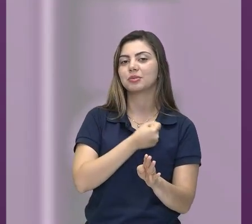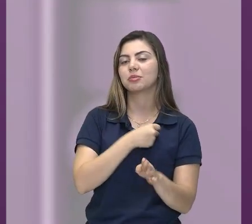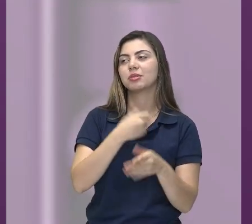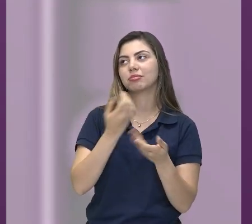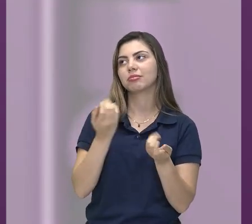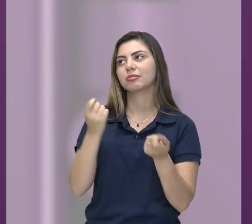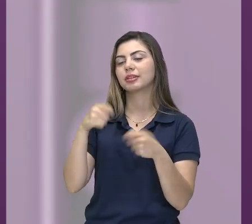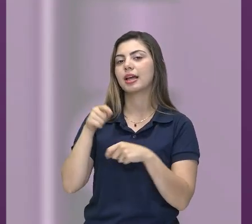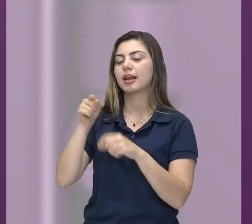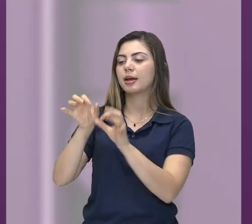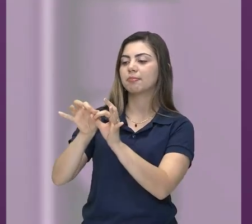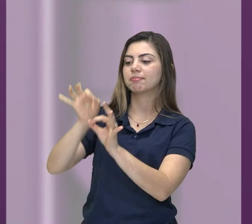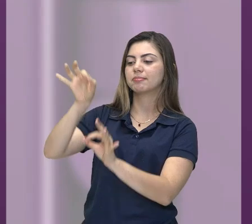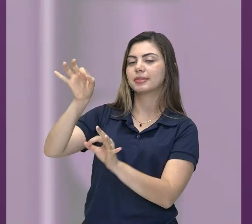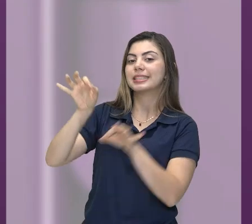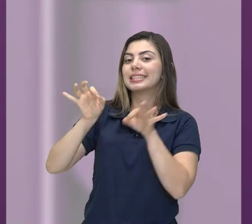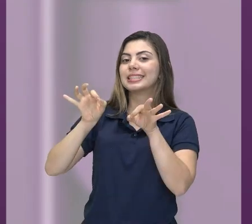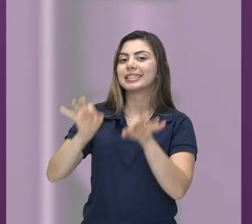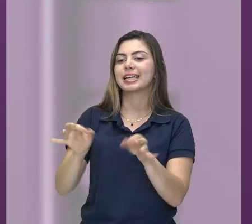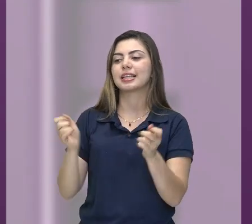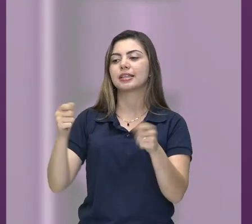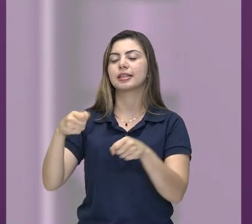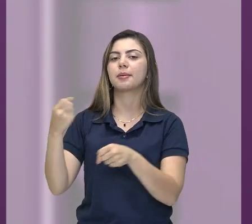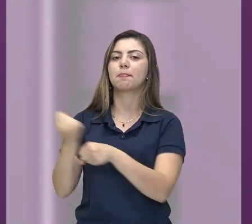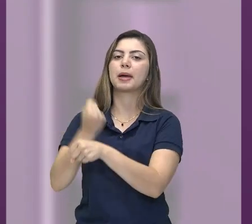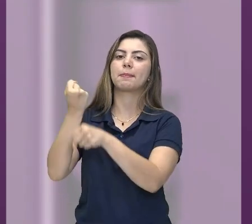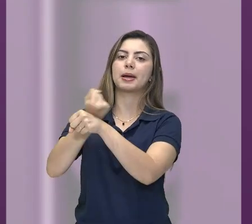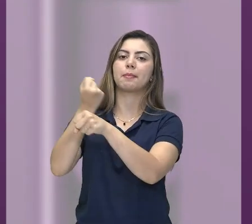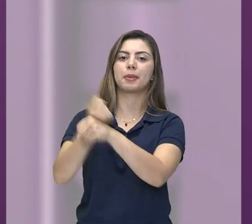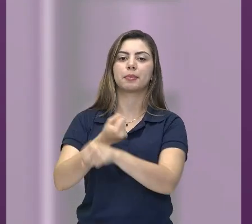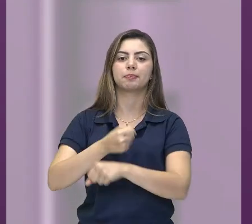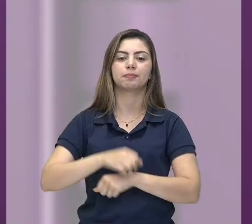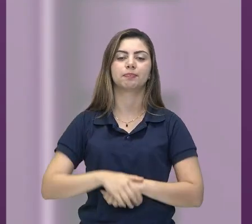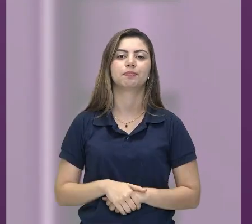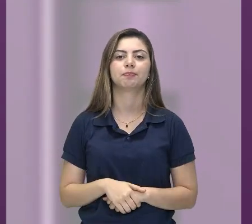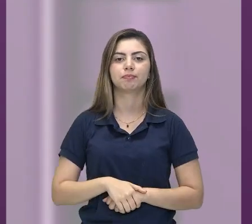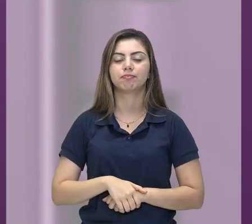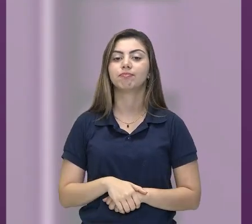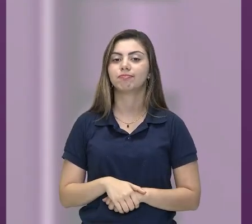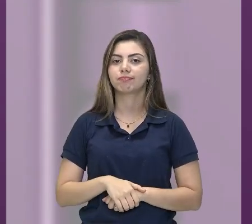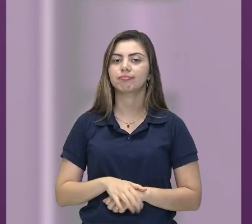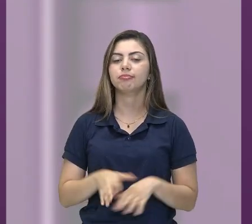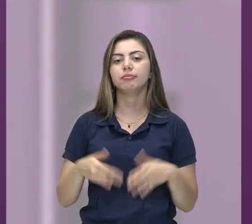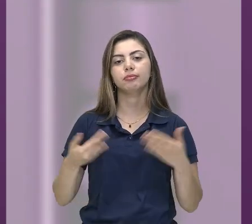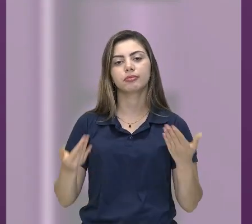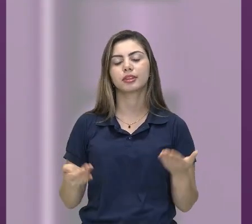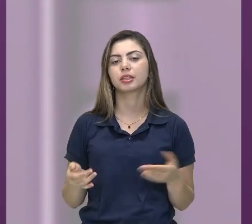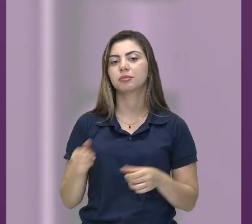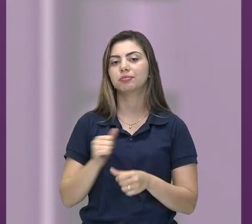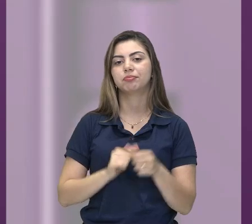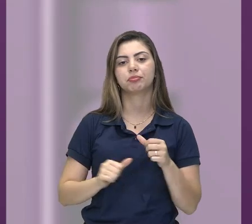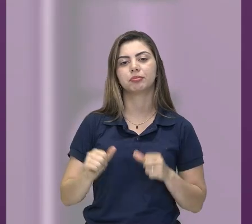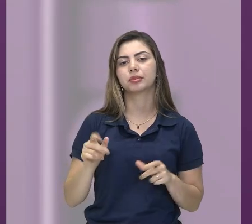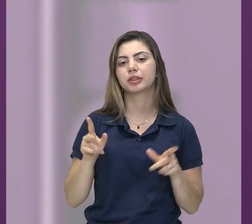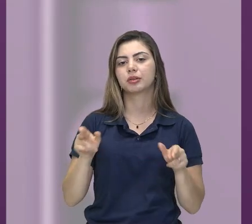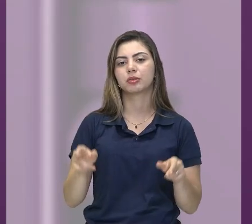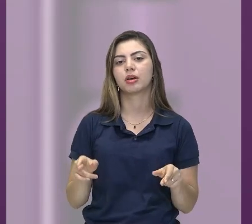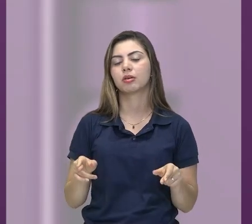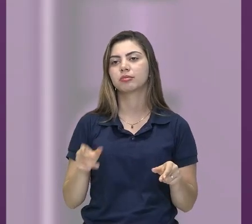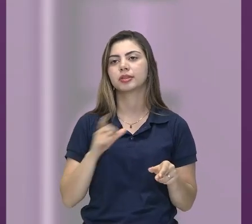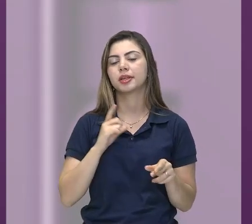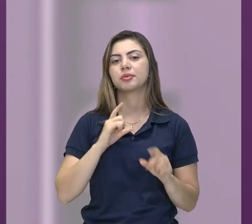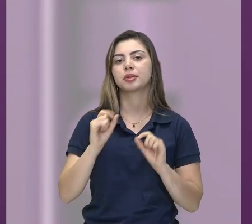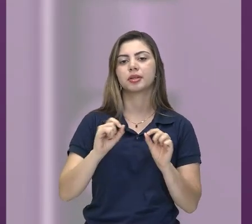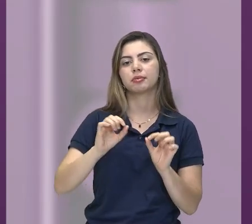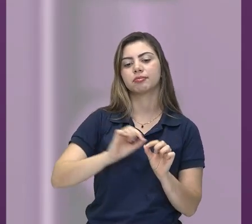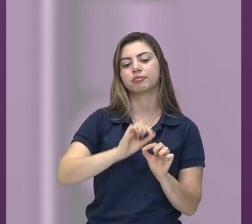você vai ter utilidade prática, tá bom? Então, a mesma coisa se você estivesse trabalhando com uma circunferência,